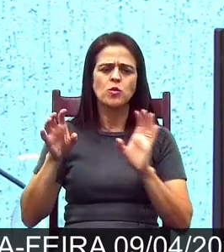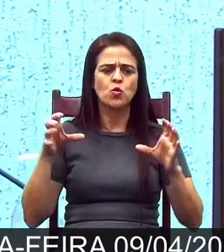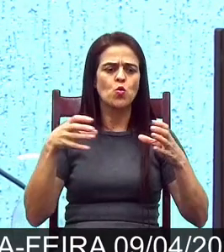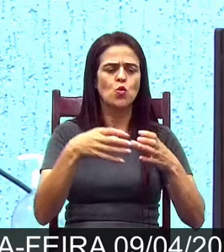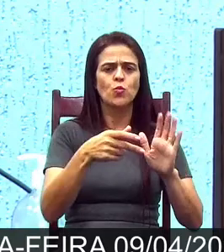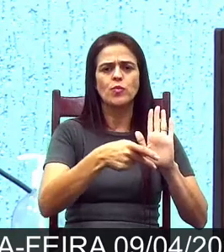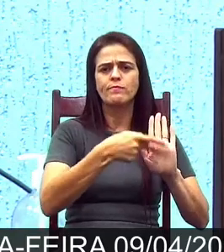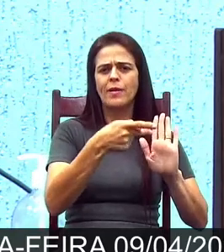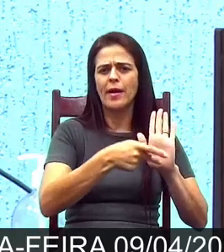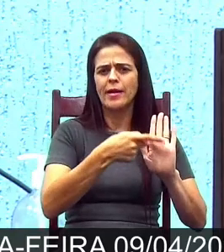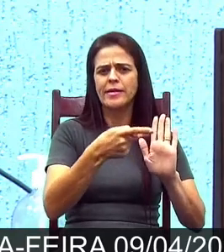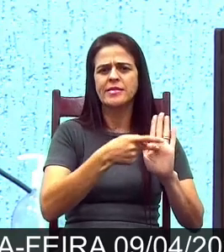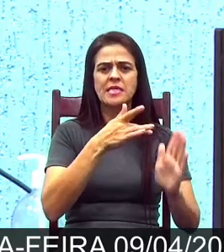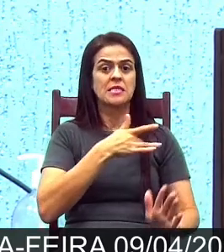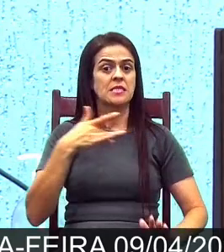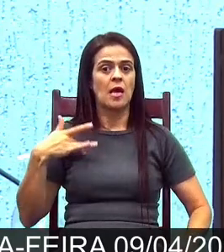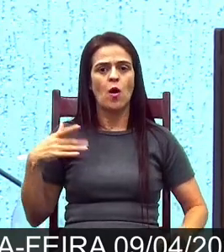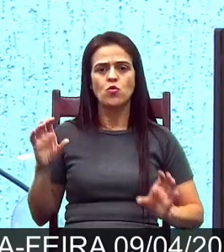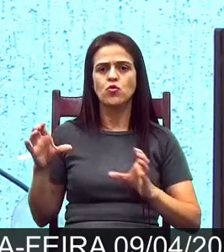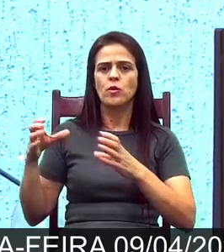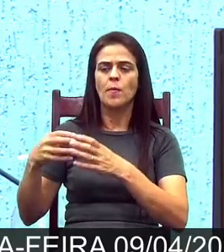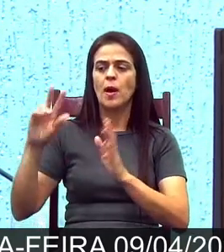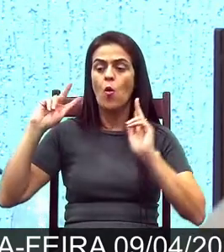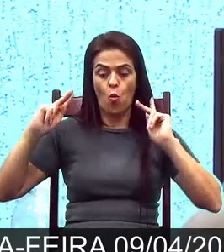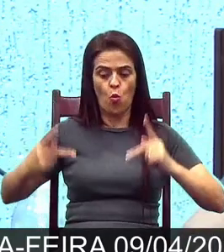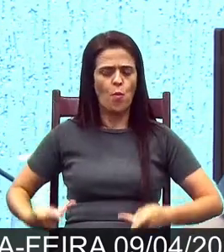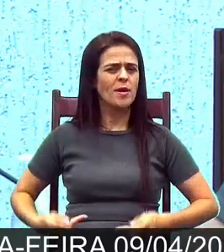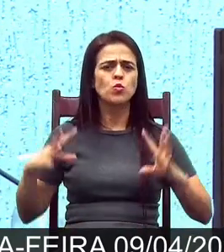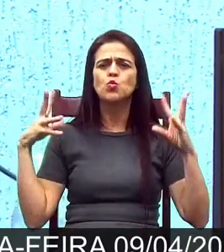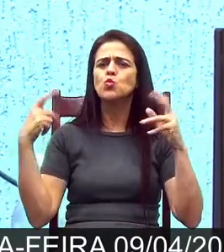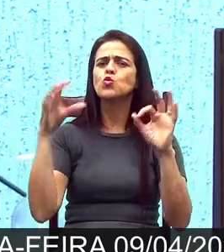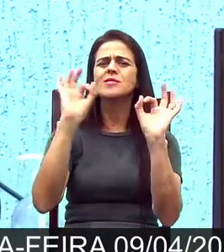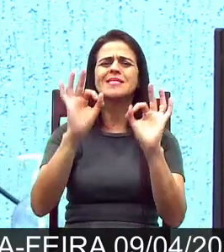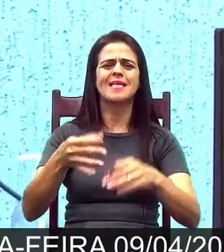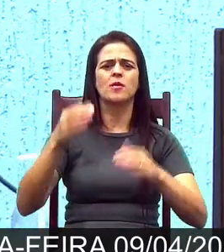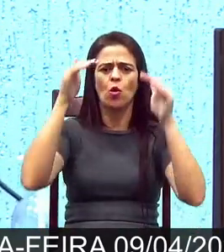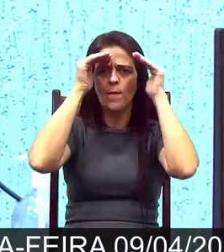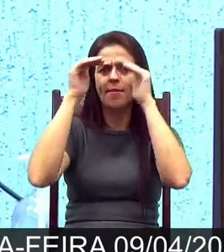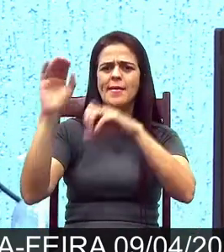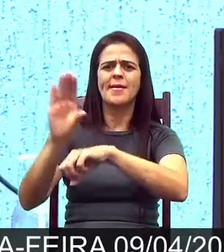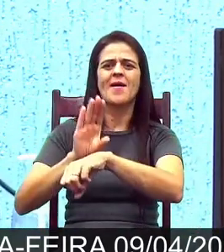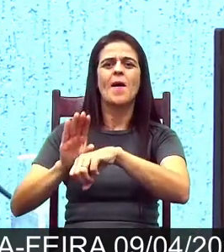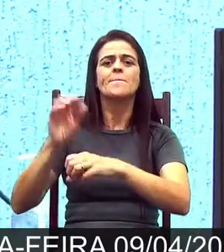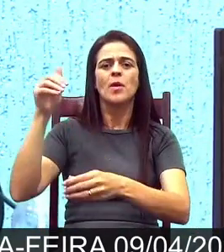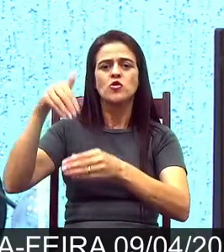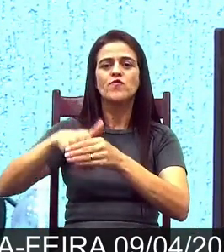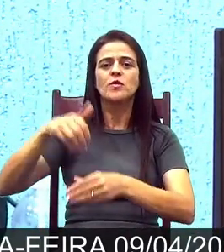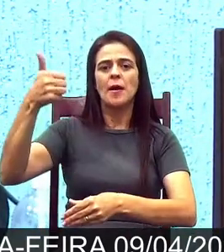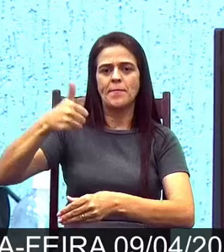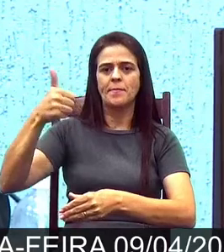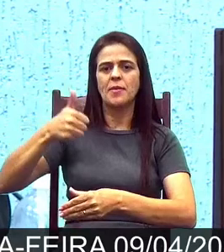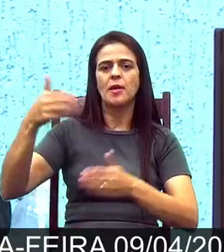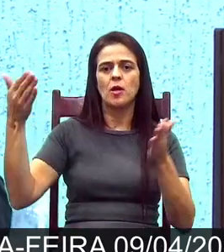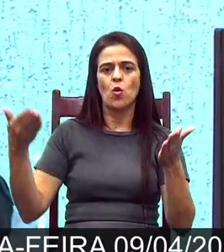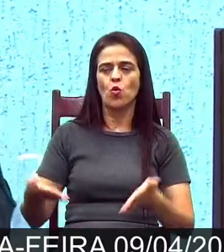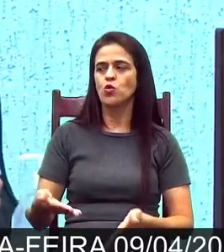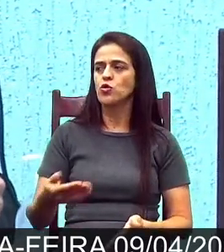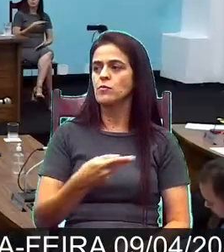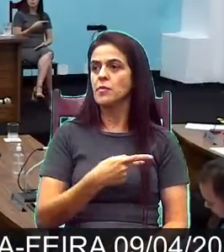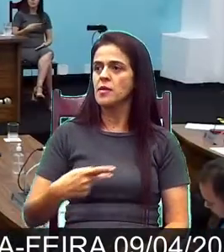de Saúde, o parecer da Comissão de Direitos Humanos, todos favoráveis. Senhor presidente, em primeira votação, em